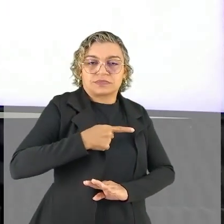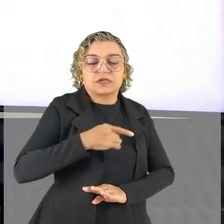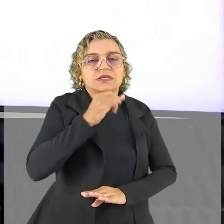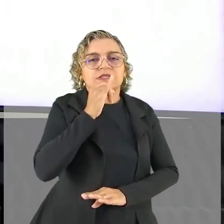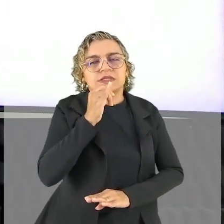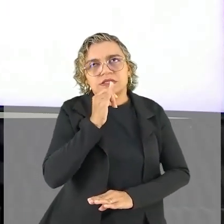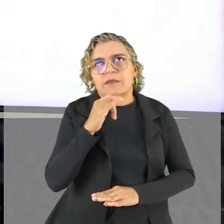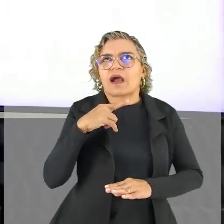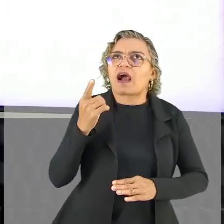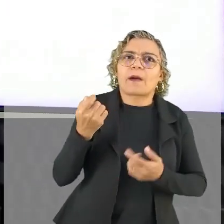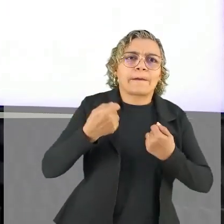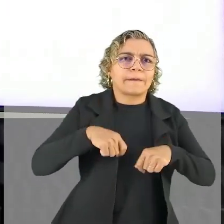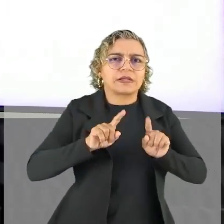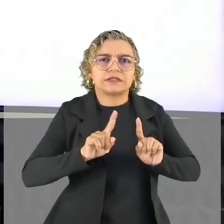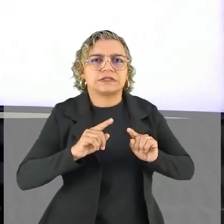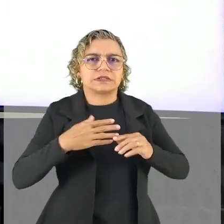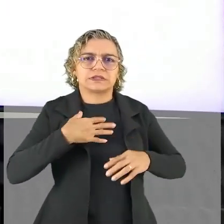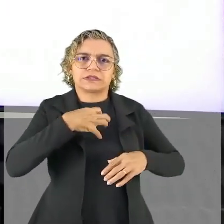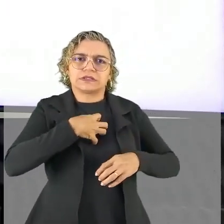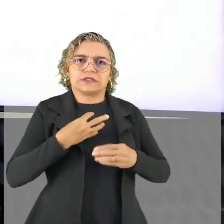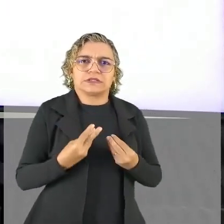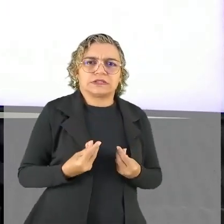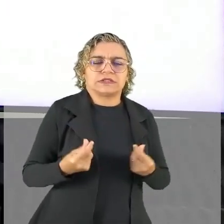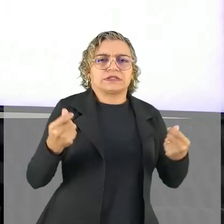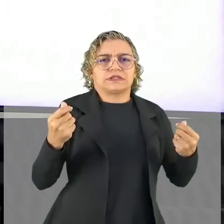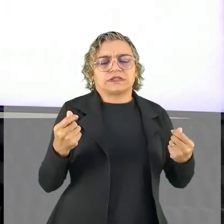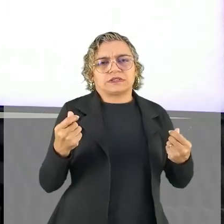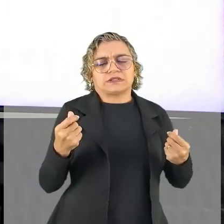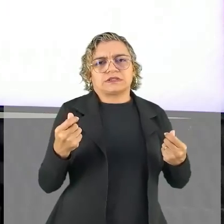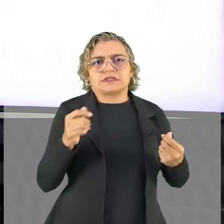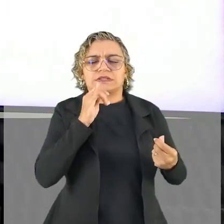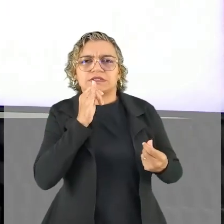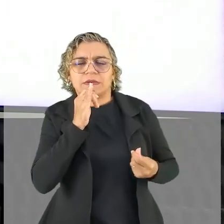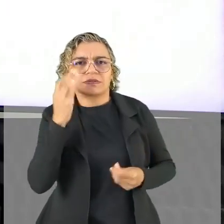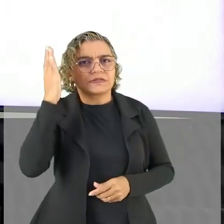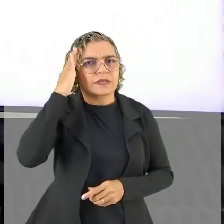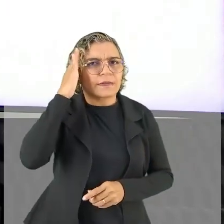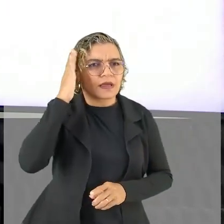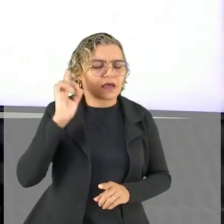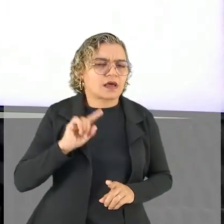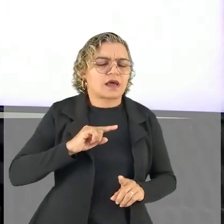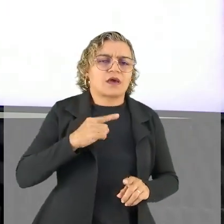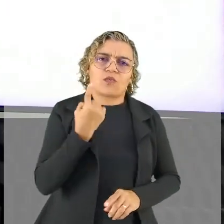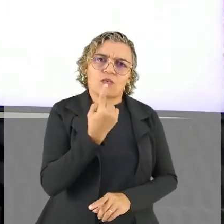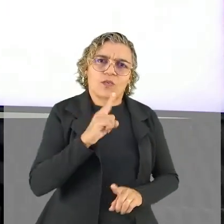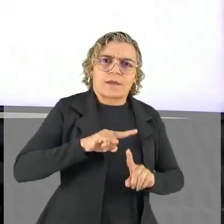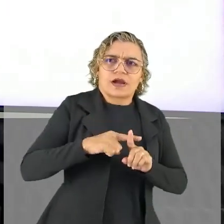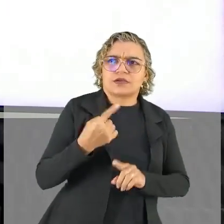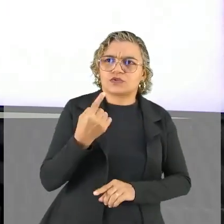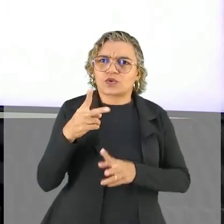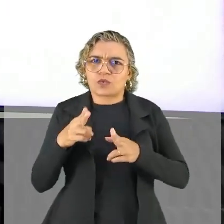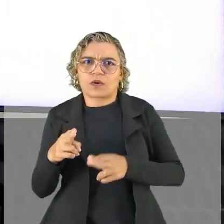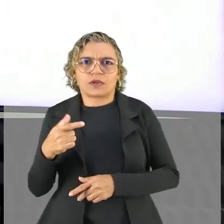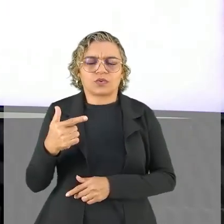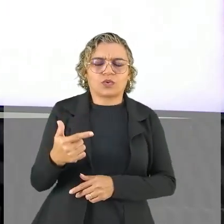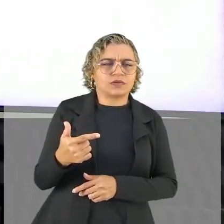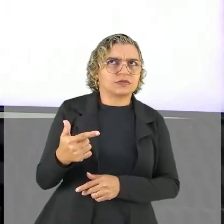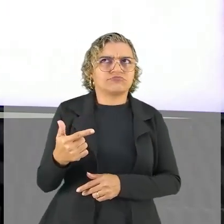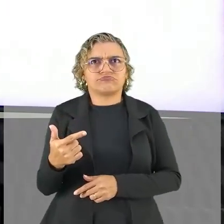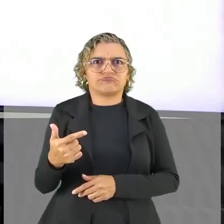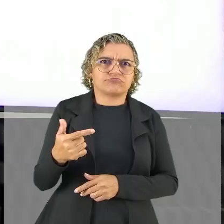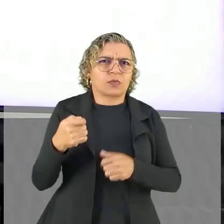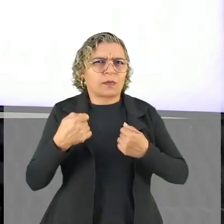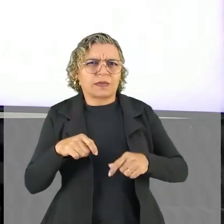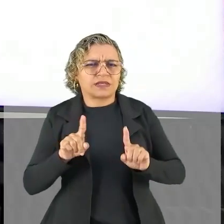da nossa sensibilidade para a gente perceber que 1 mais 1 é igual a 2. A gente não precisa experimentar na realidade. A gente pode fazer isso de olho fechado, 1 mais 1 é igual a 2. A